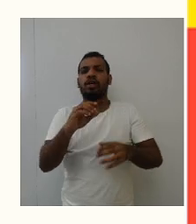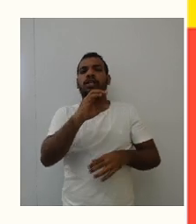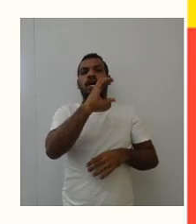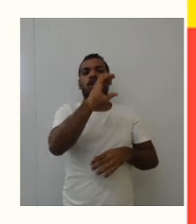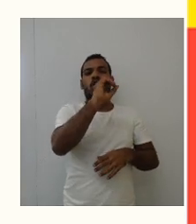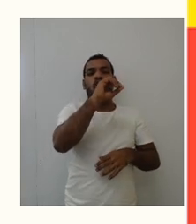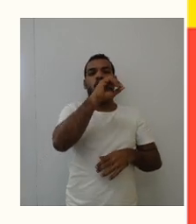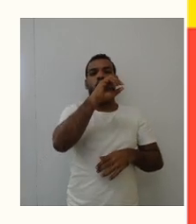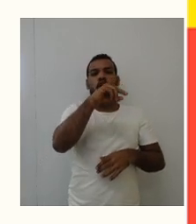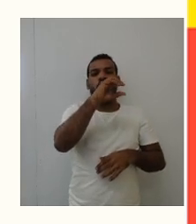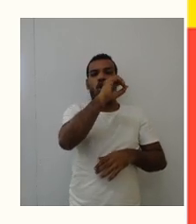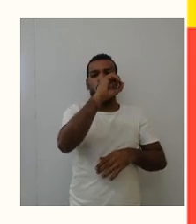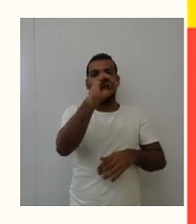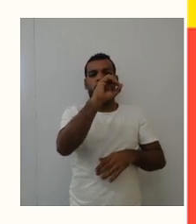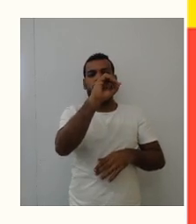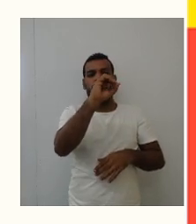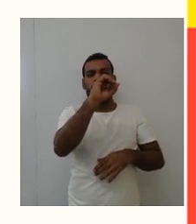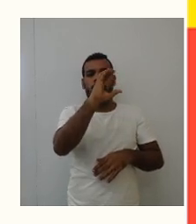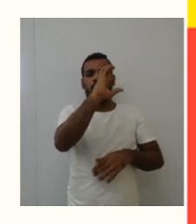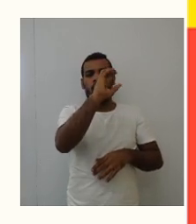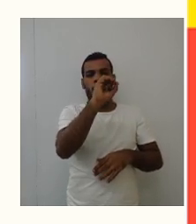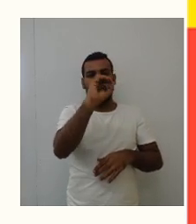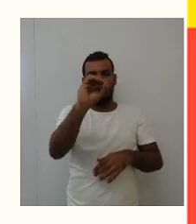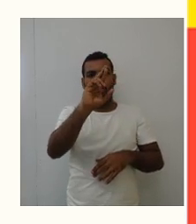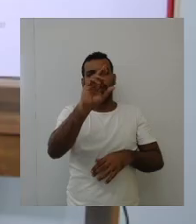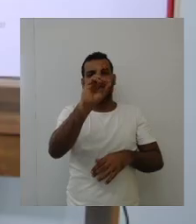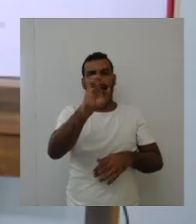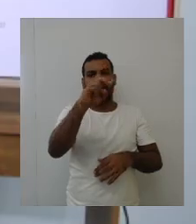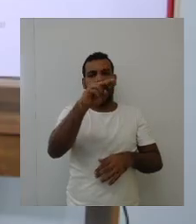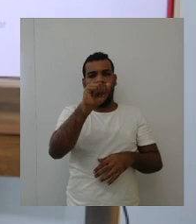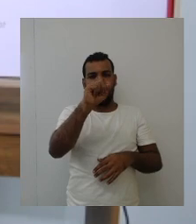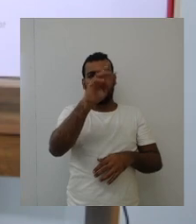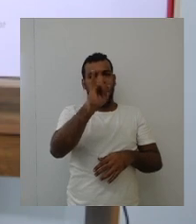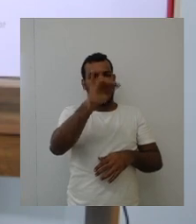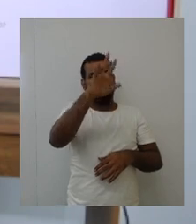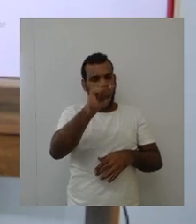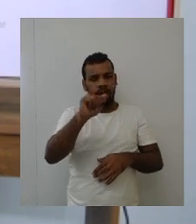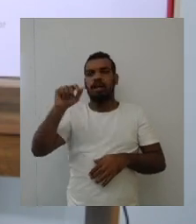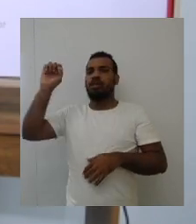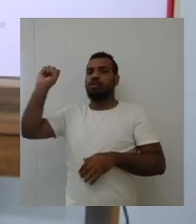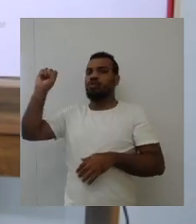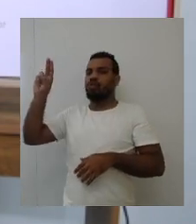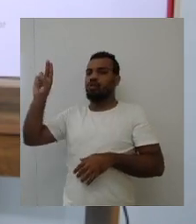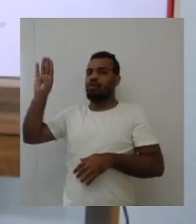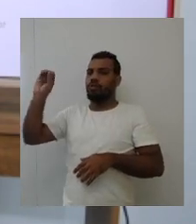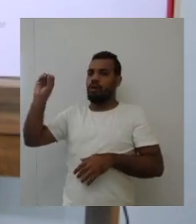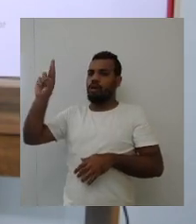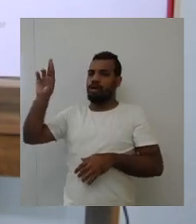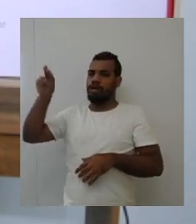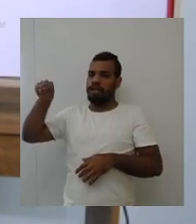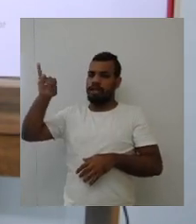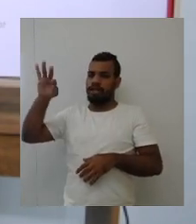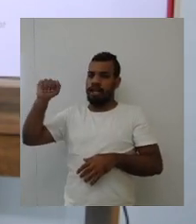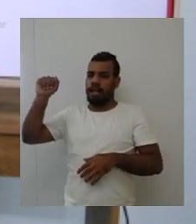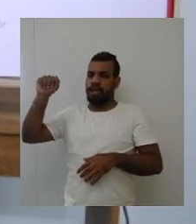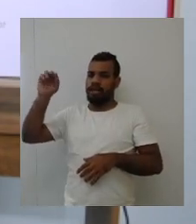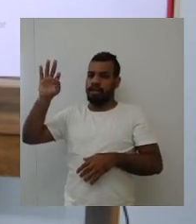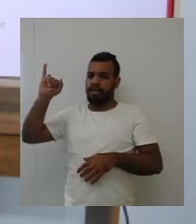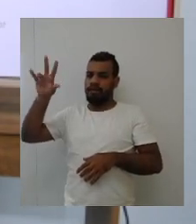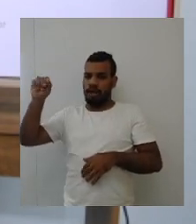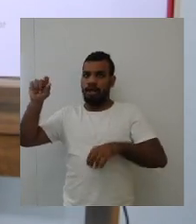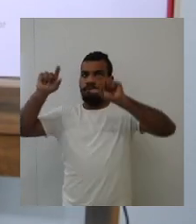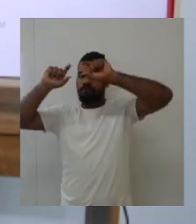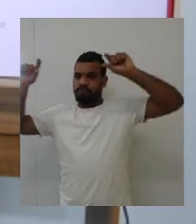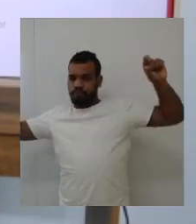e subordinativas, certo? É importante relembrar isso. E aí a gente percebe que essas duas conjunções, embora sejam parecidas,